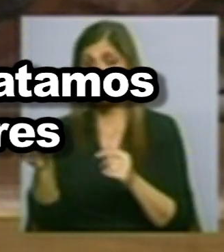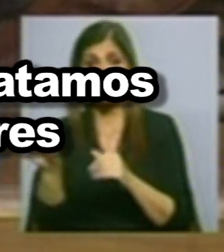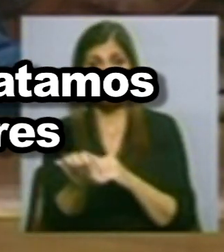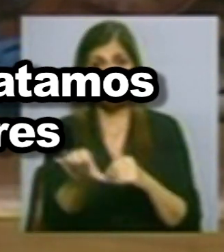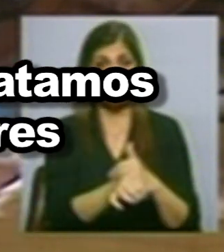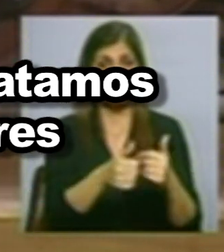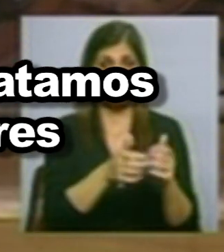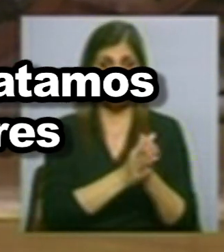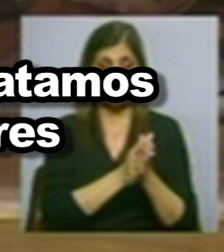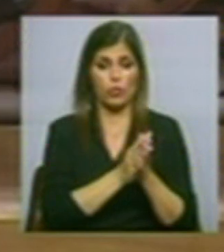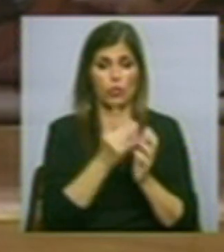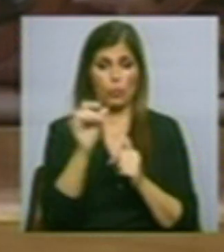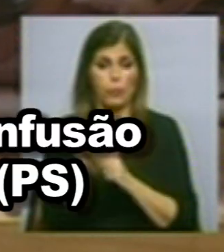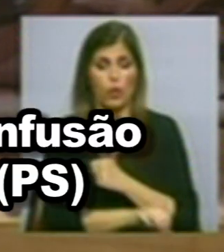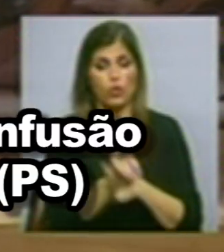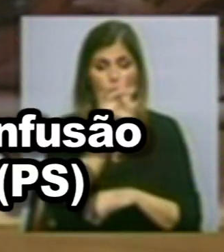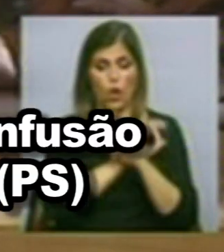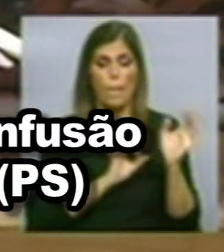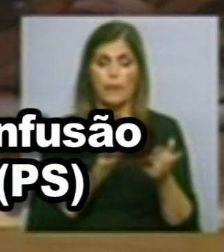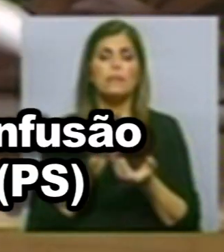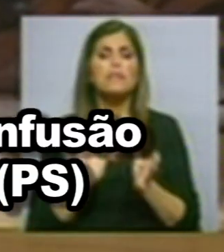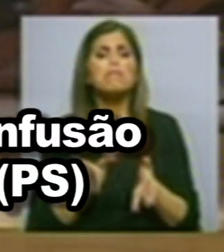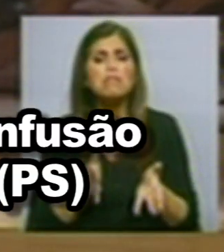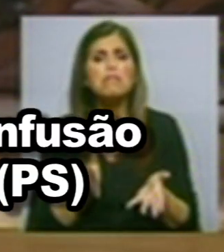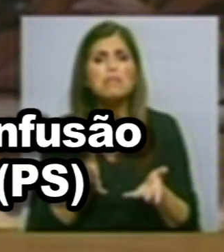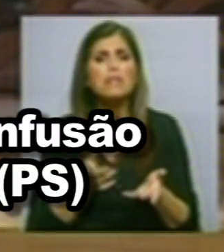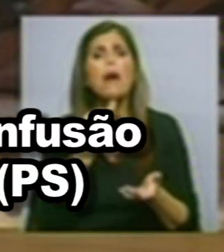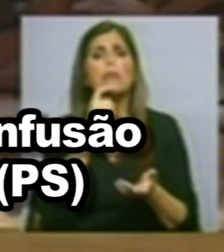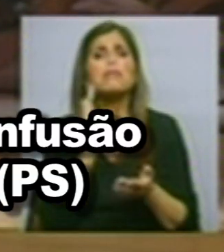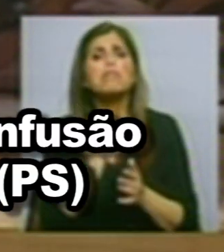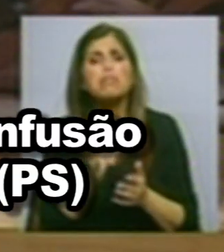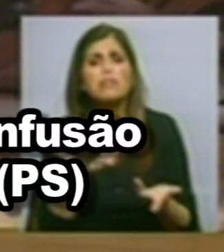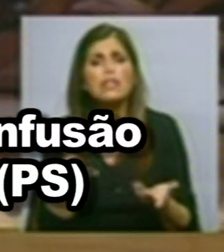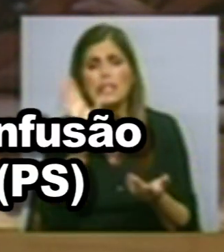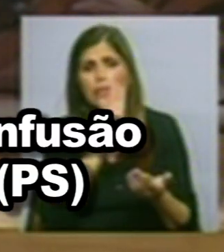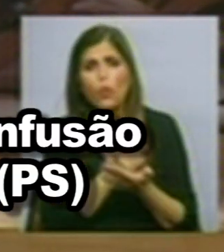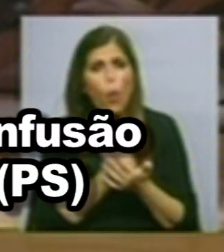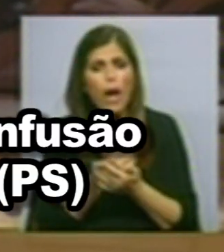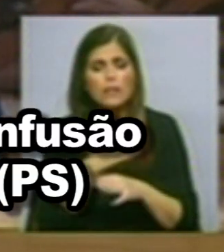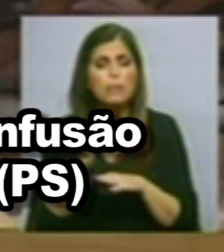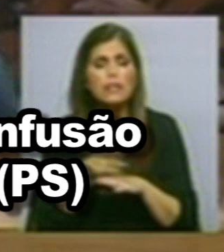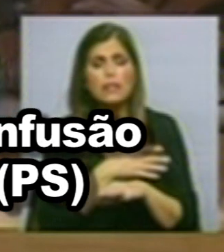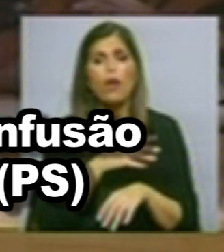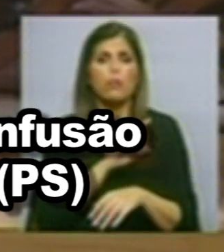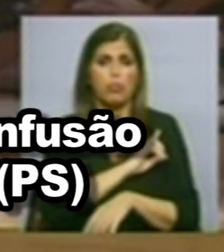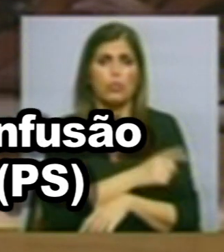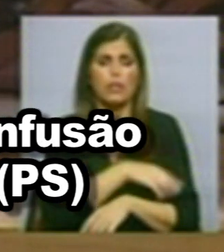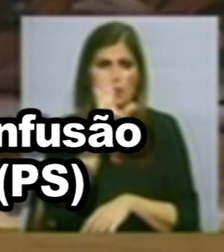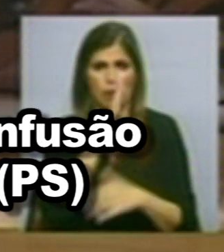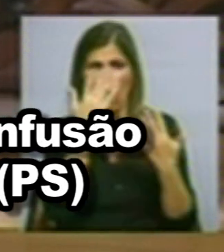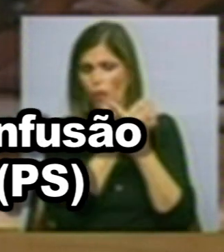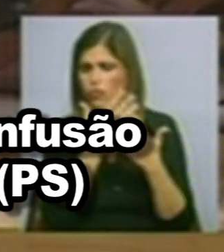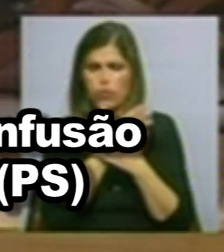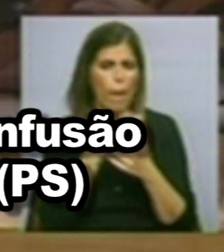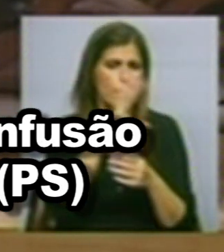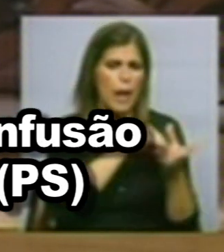mesmo um dos piores da Europa? De que vale termos abril se não temos separação de poderes e se temos uma confusão cada vez maior entre